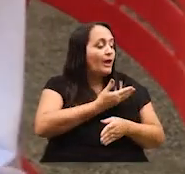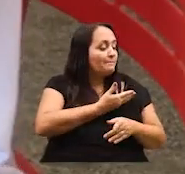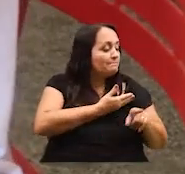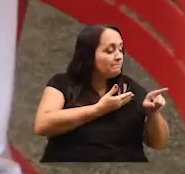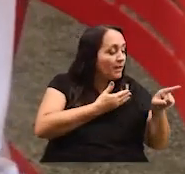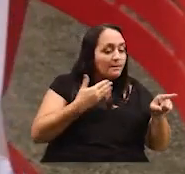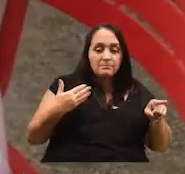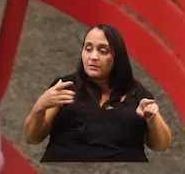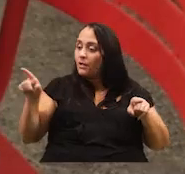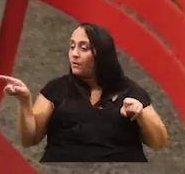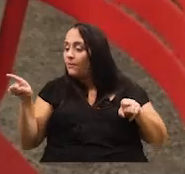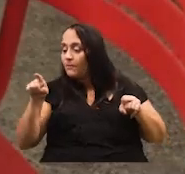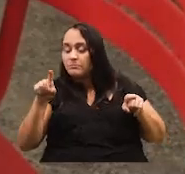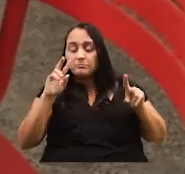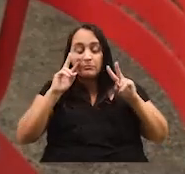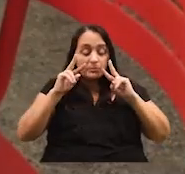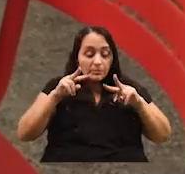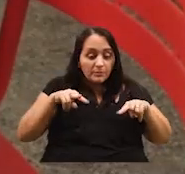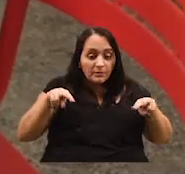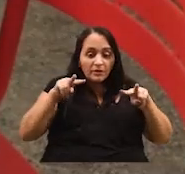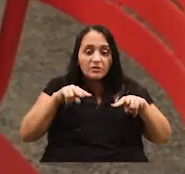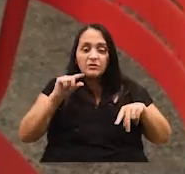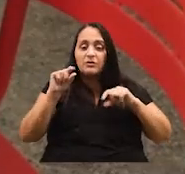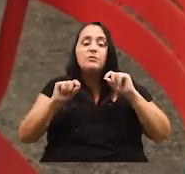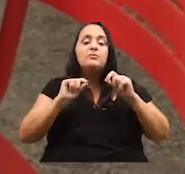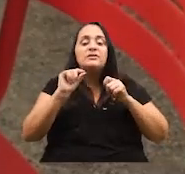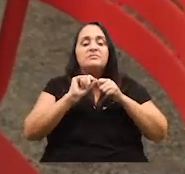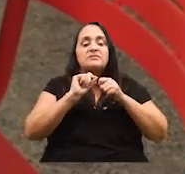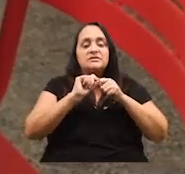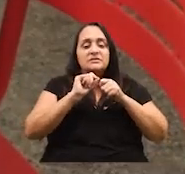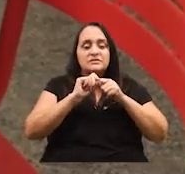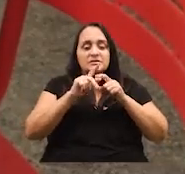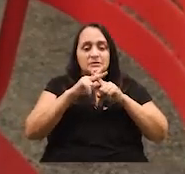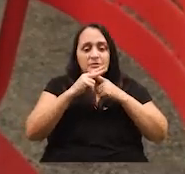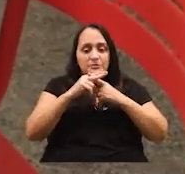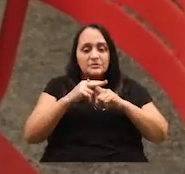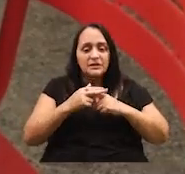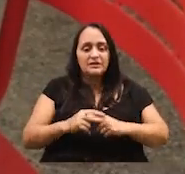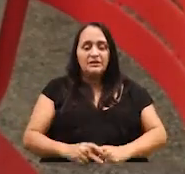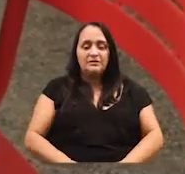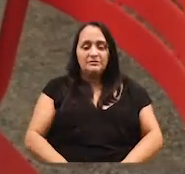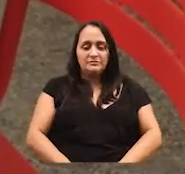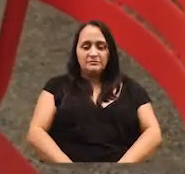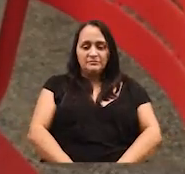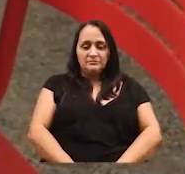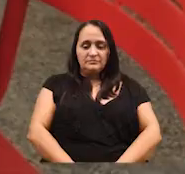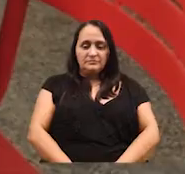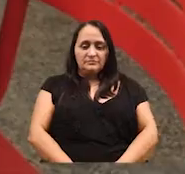e vão olhar para consertar aí as coisas que a gente conversou, tá bom?